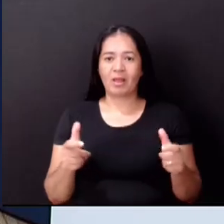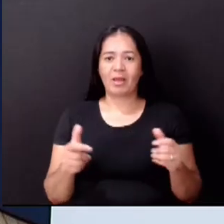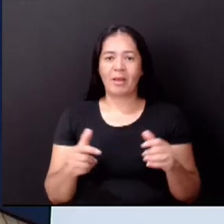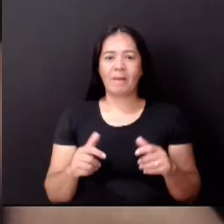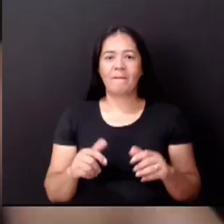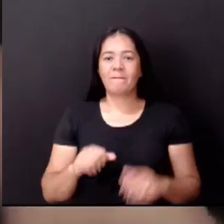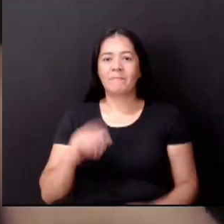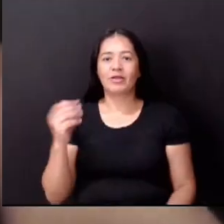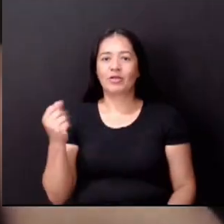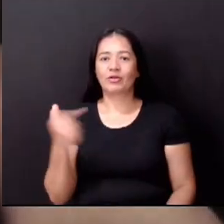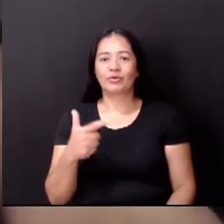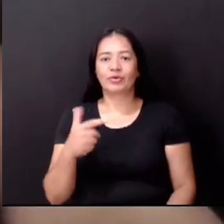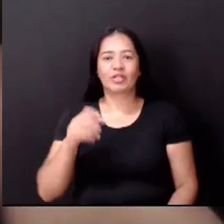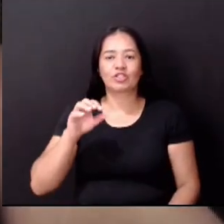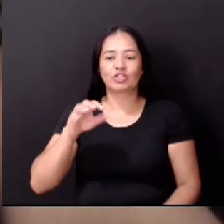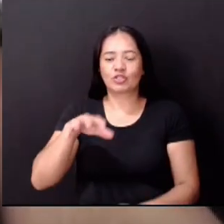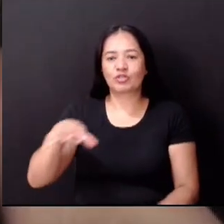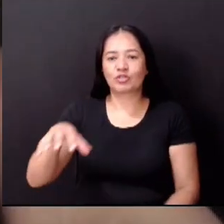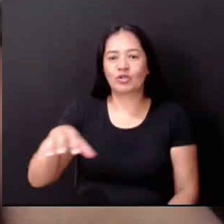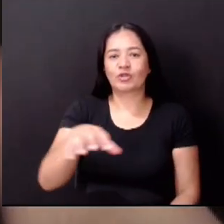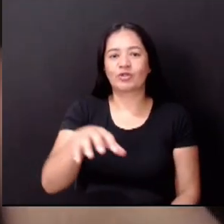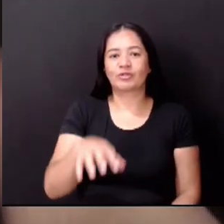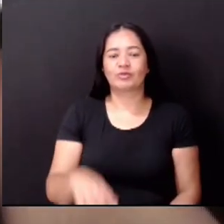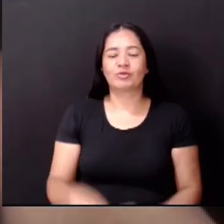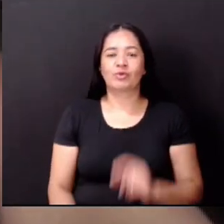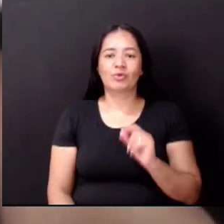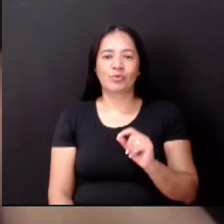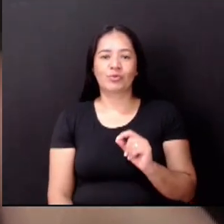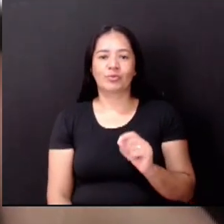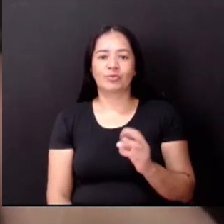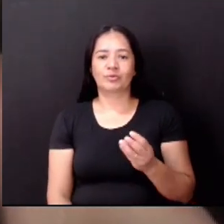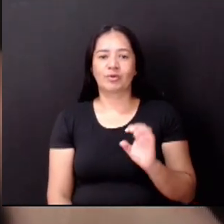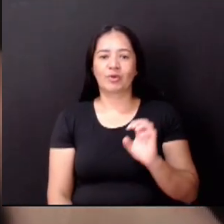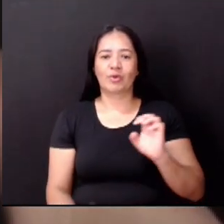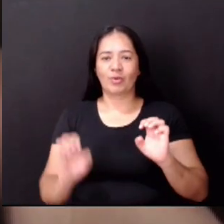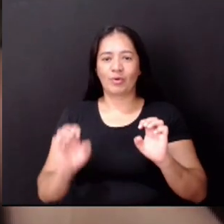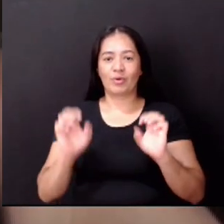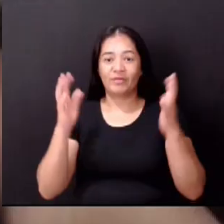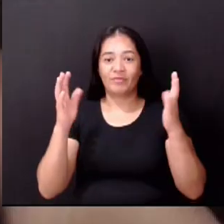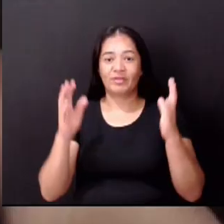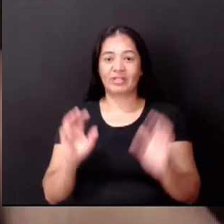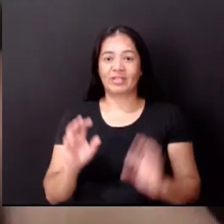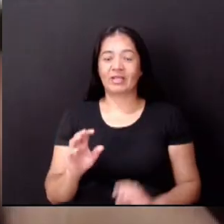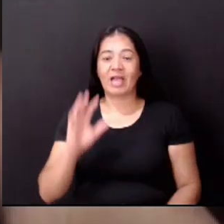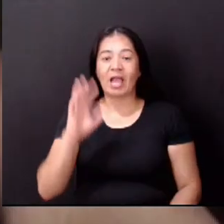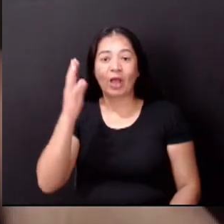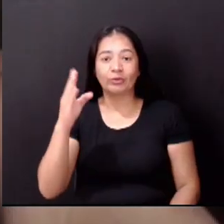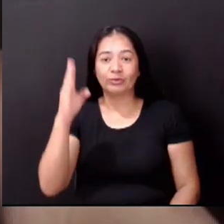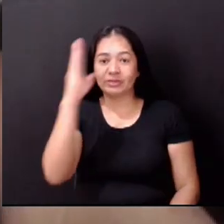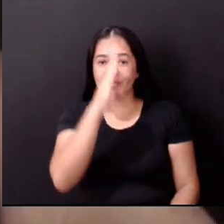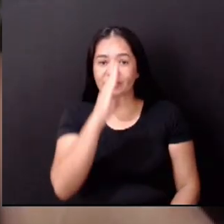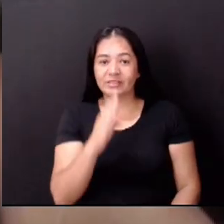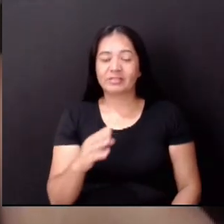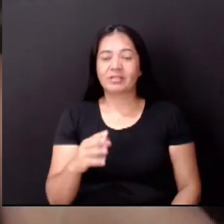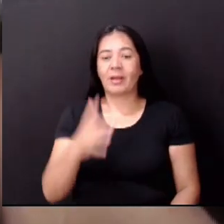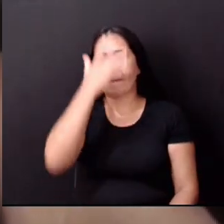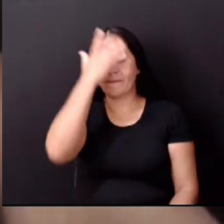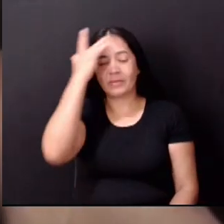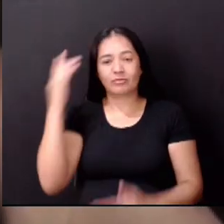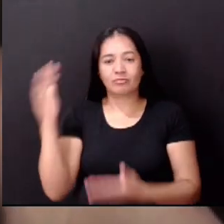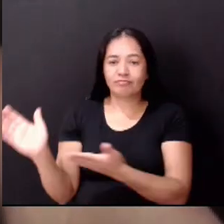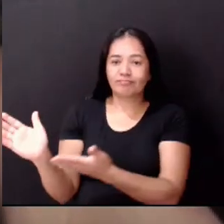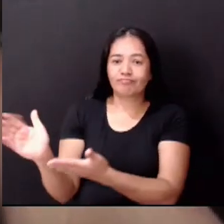gente, que é um evento que acontece no Brasil todo, né? Catadores, a existência das